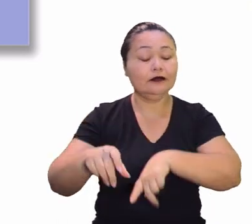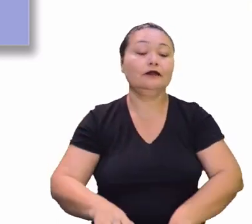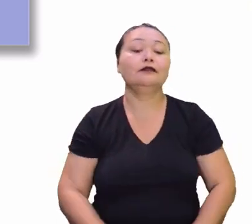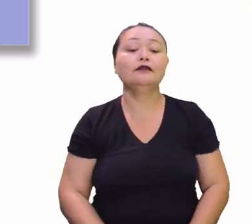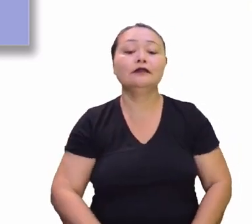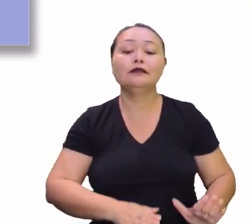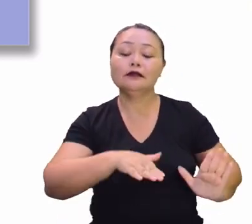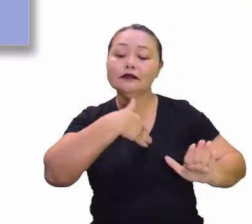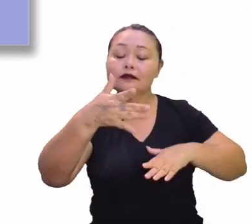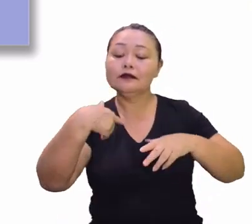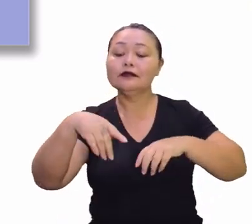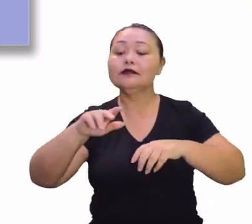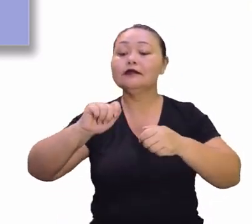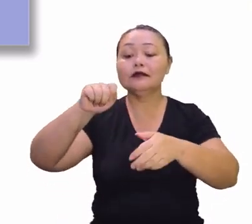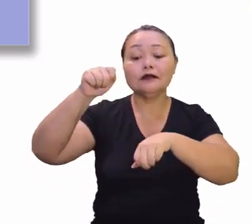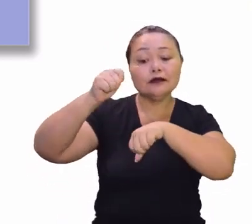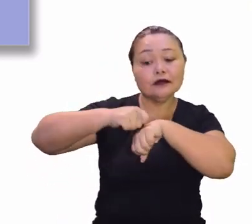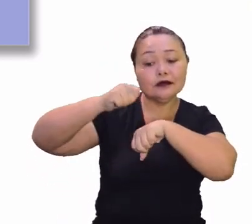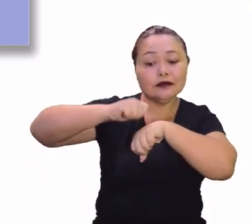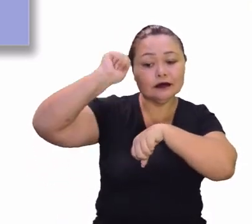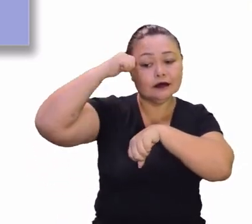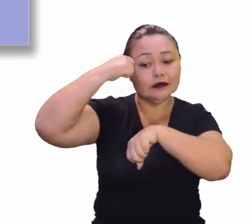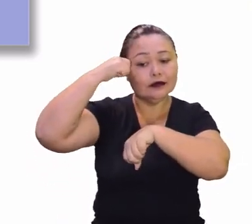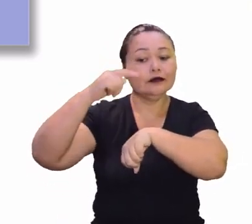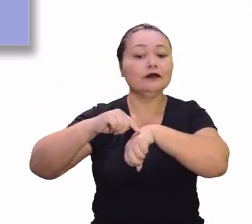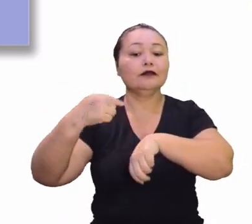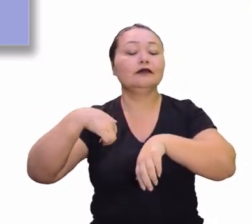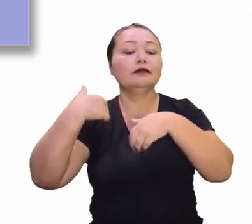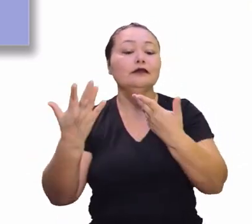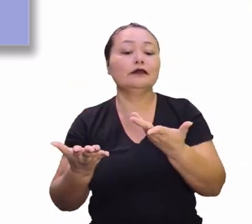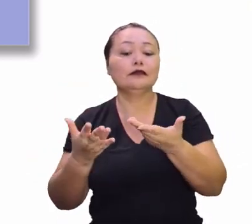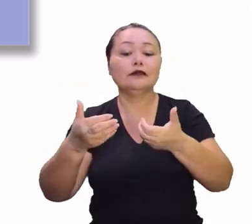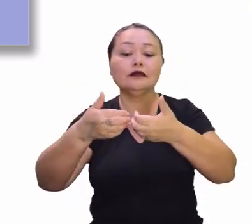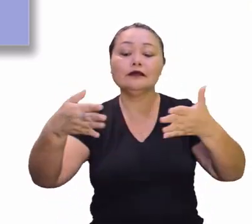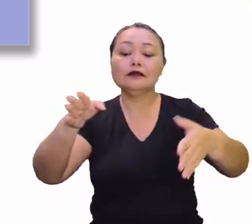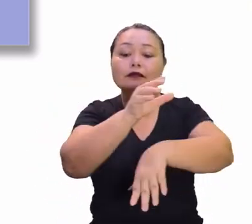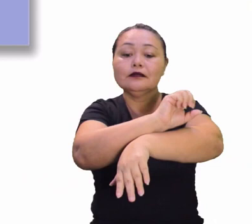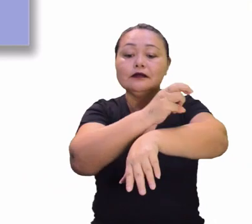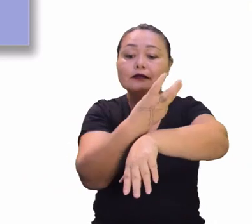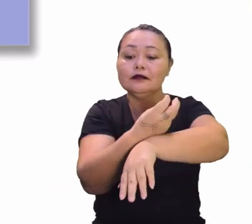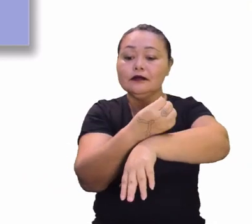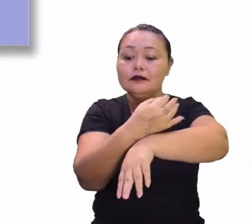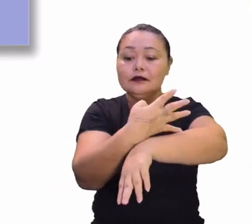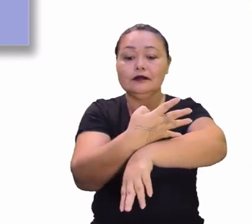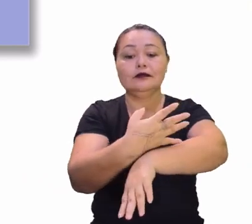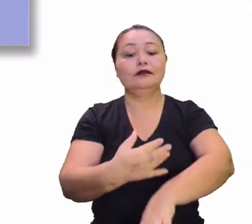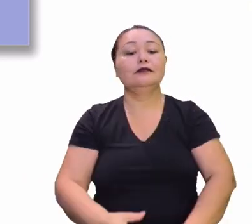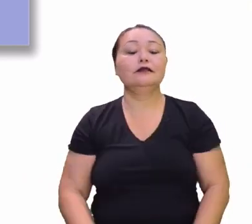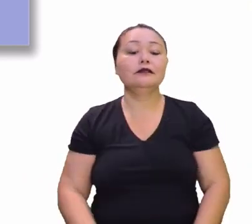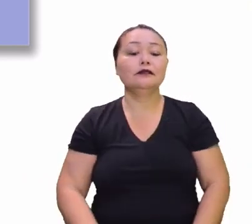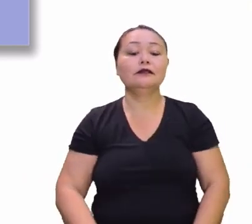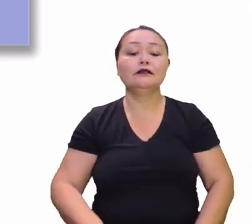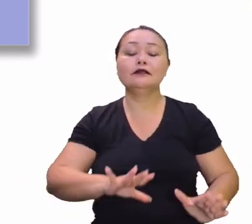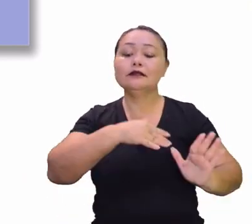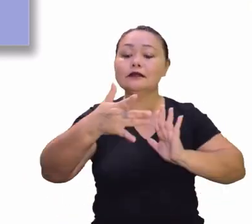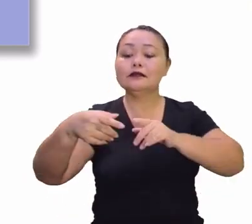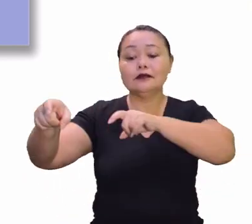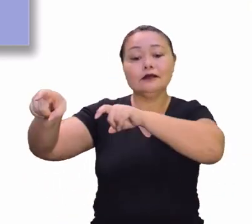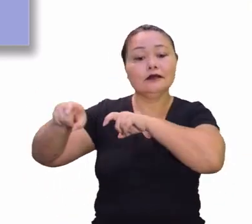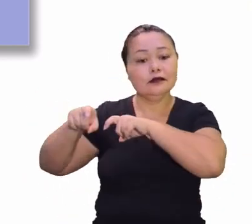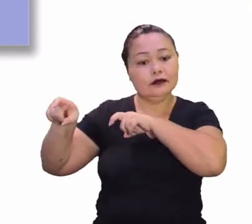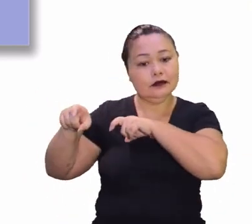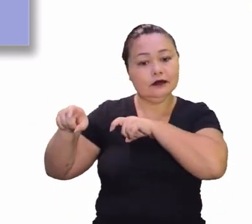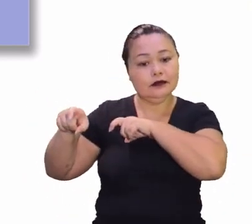agrícolas, o ciclo da cassiterita, a abertura da BR-364 e o